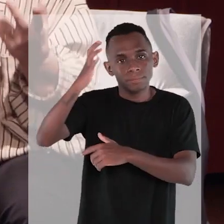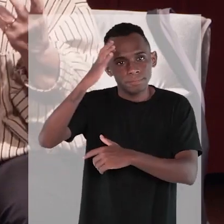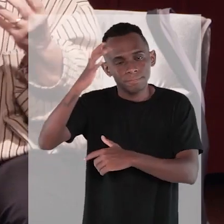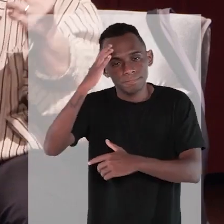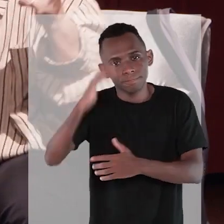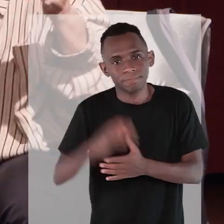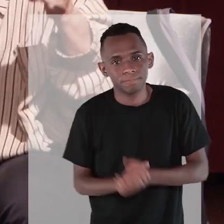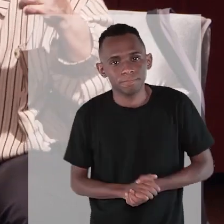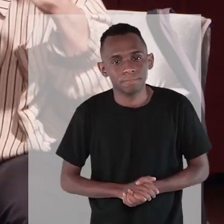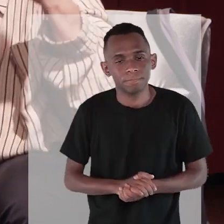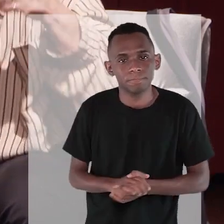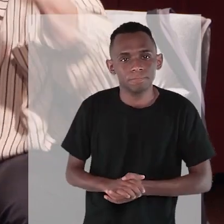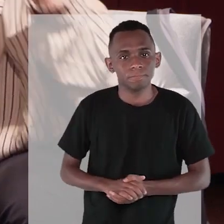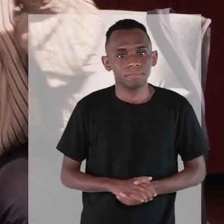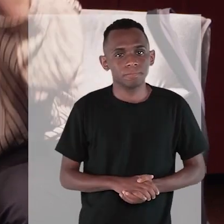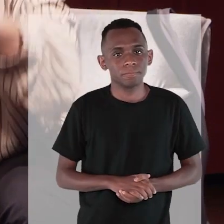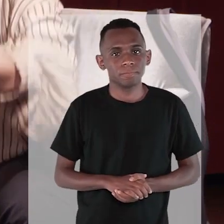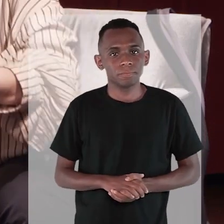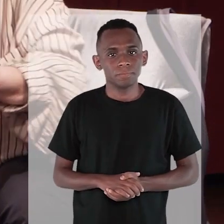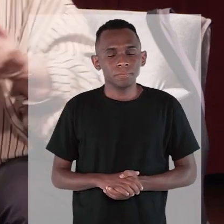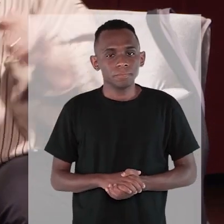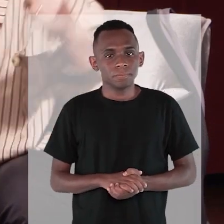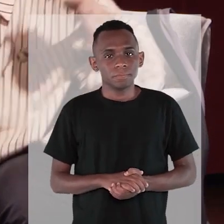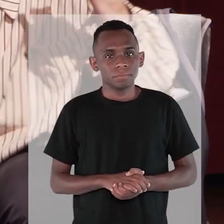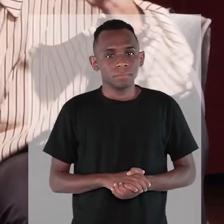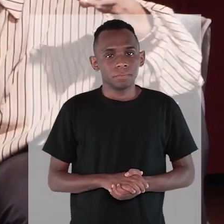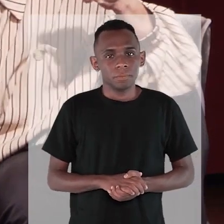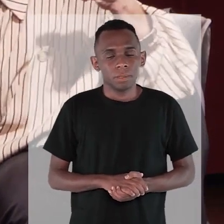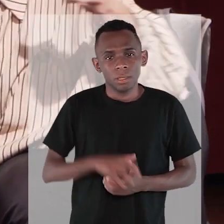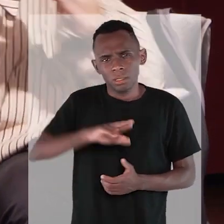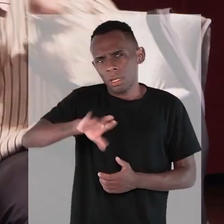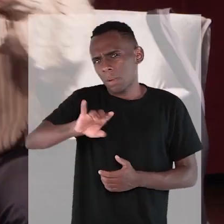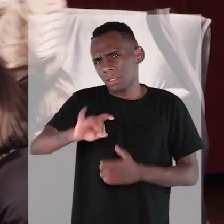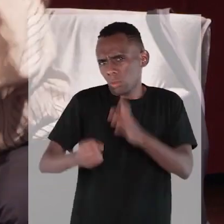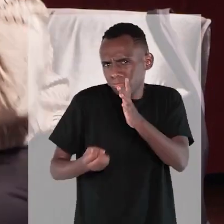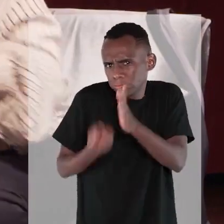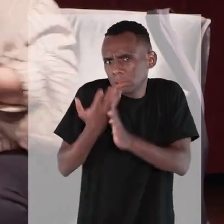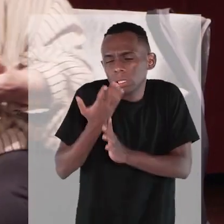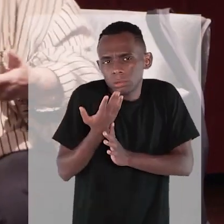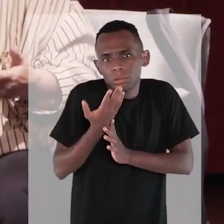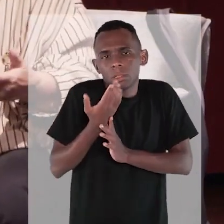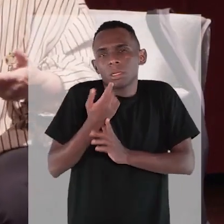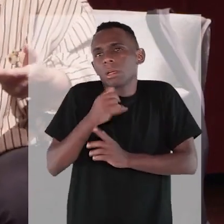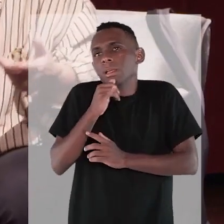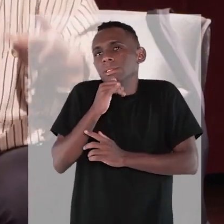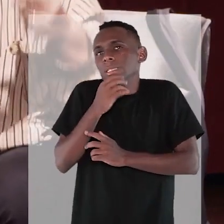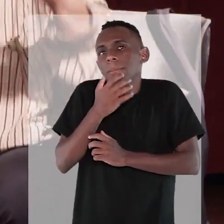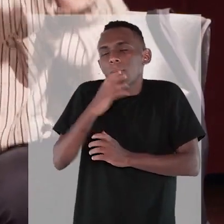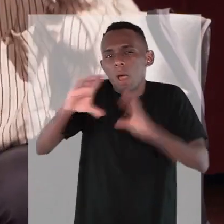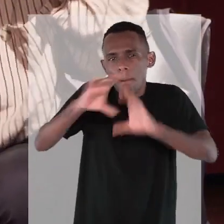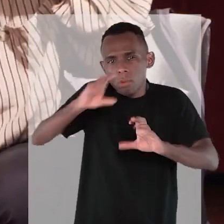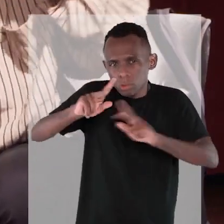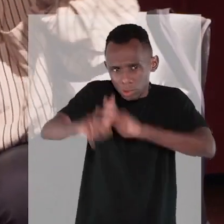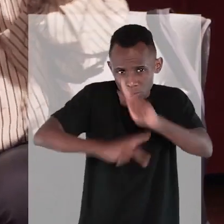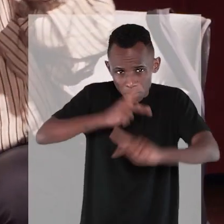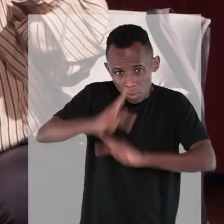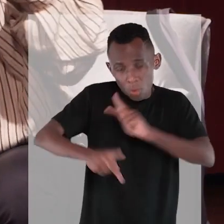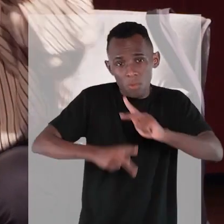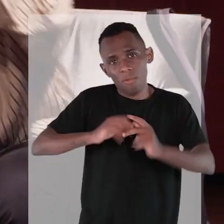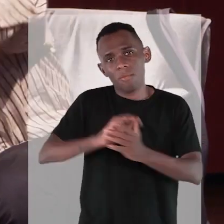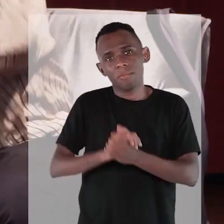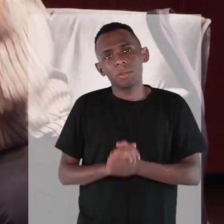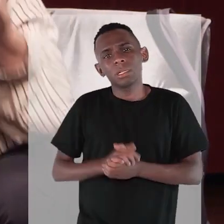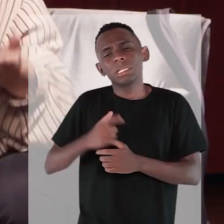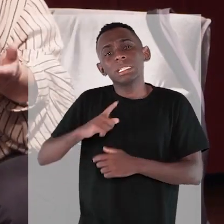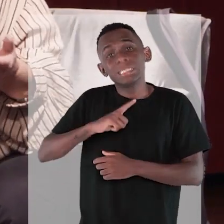múltipla e ela produz não só essa construção, mas, se você pega a canção popular, por exemplo, você tem